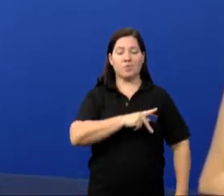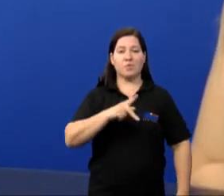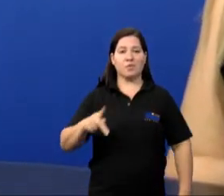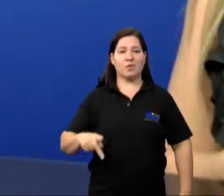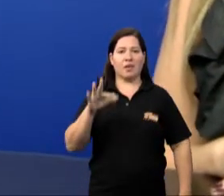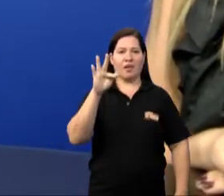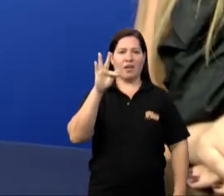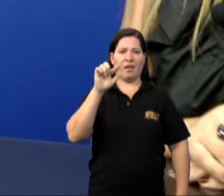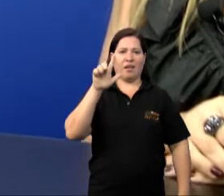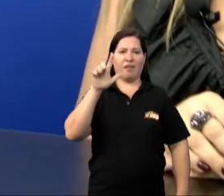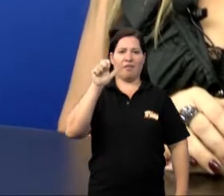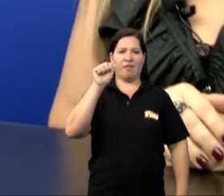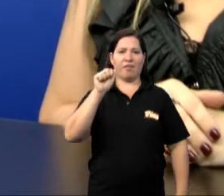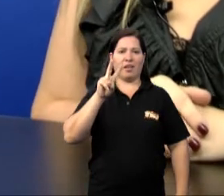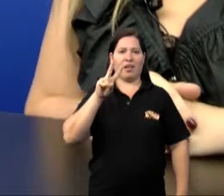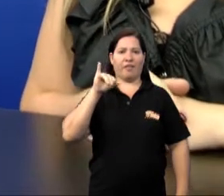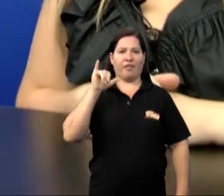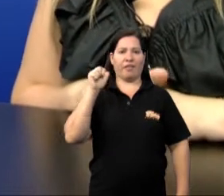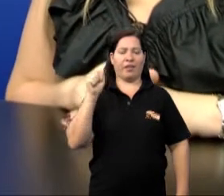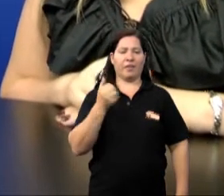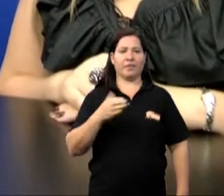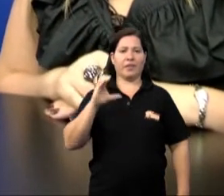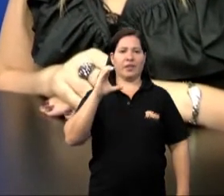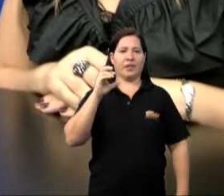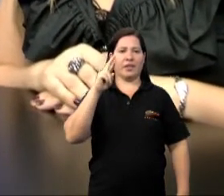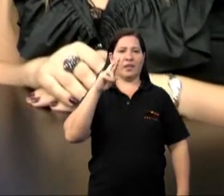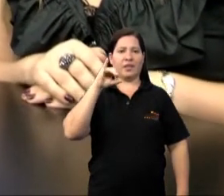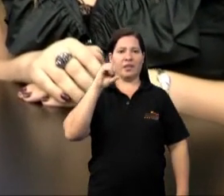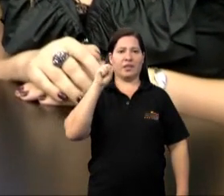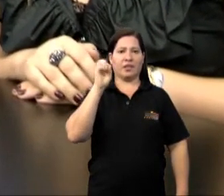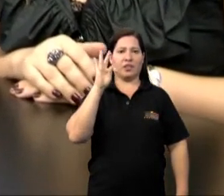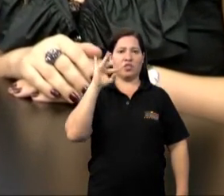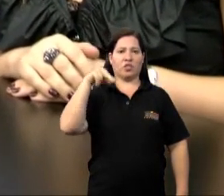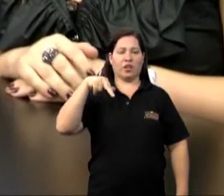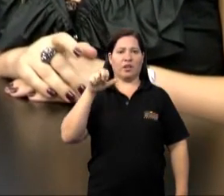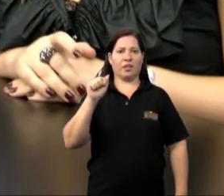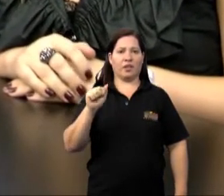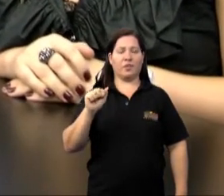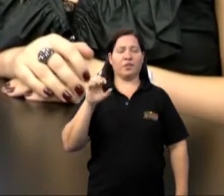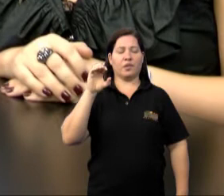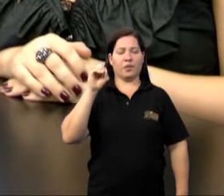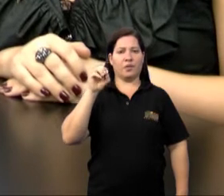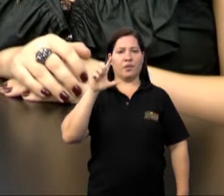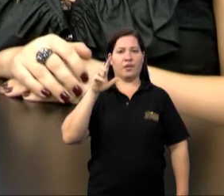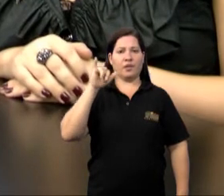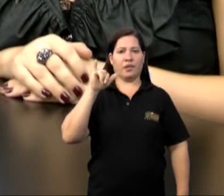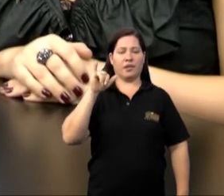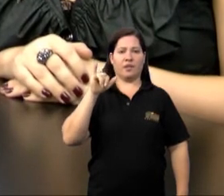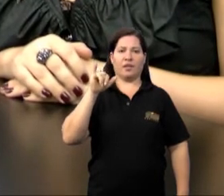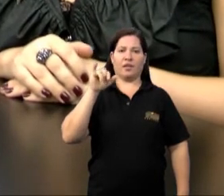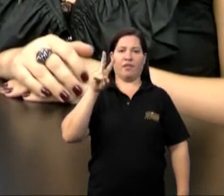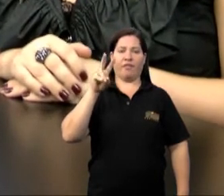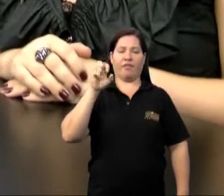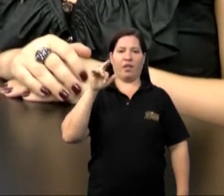Flávia Cristina Oliveira Murubach de Barros. Ela que é pedagoga, mestre em psicologia, doutora em